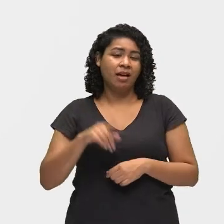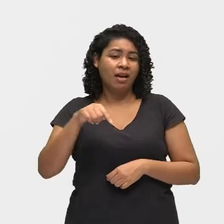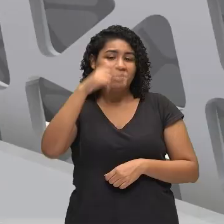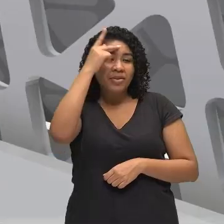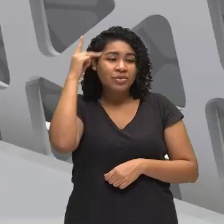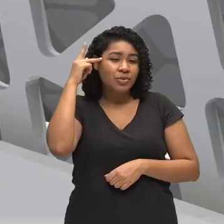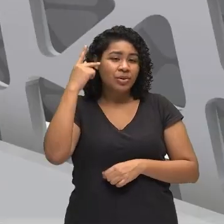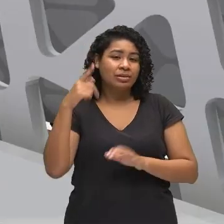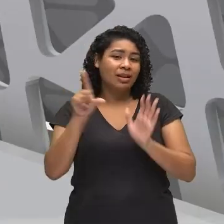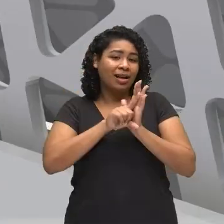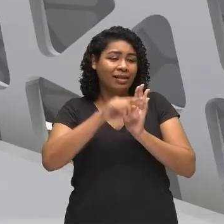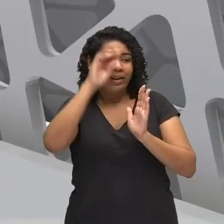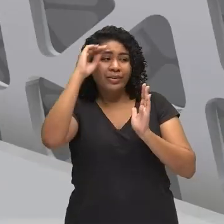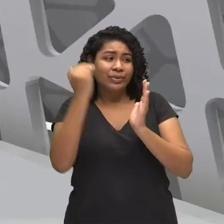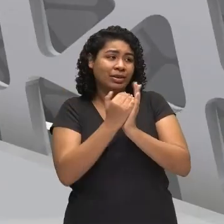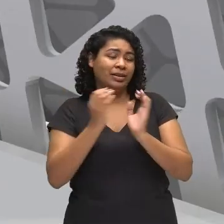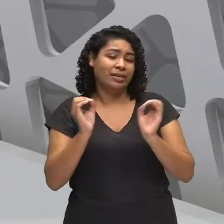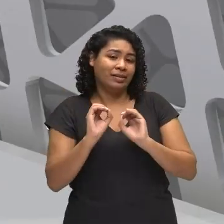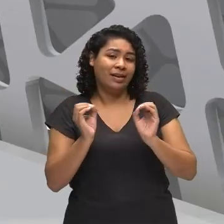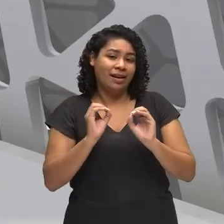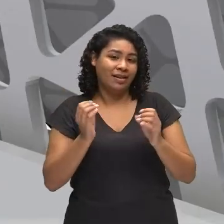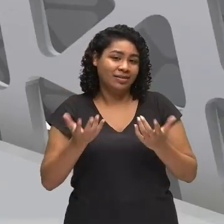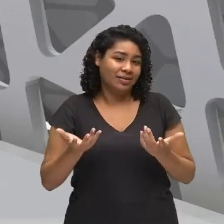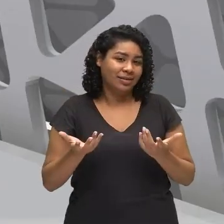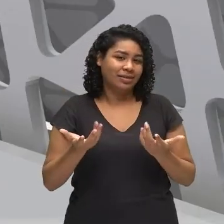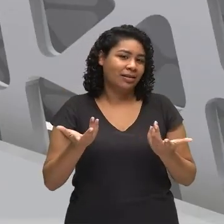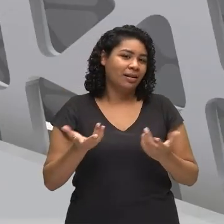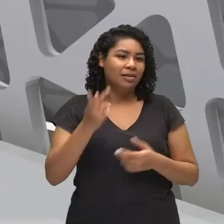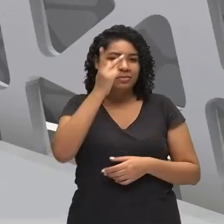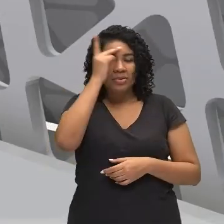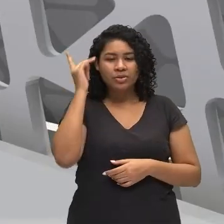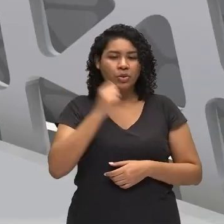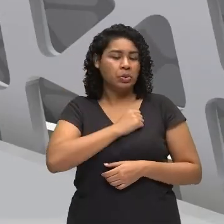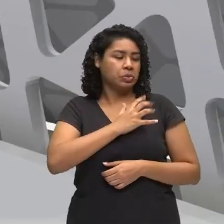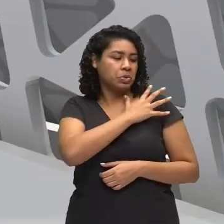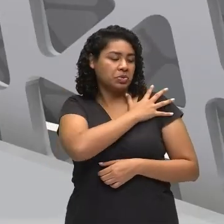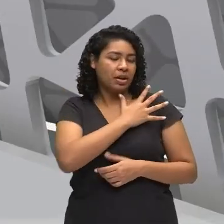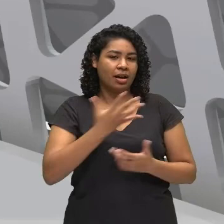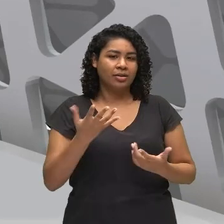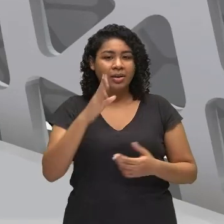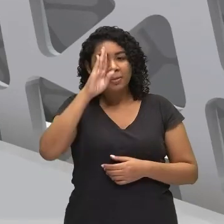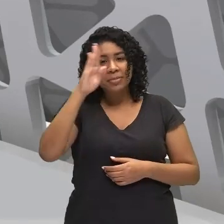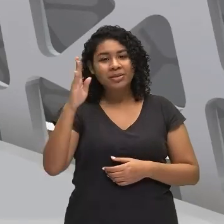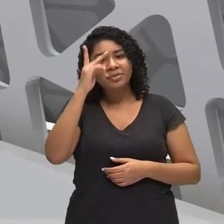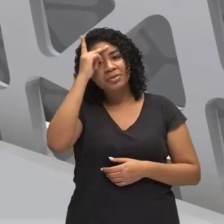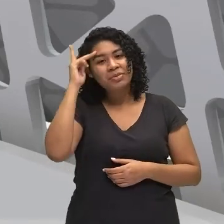viviam, né, uma vida muito regrada, marinheiros, soldados e principalmente